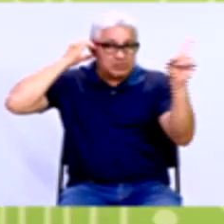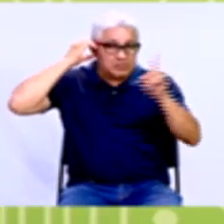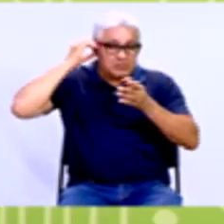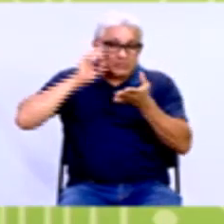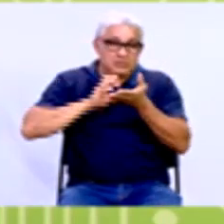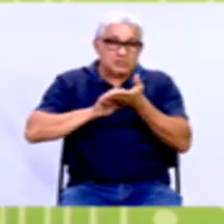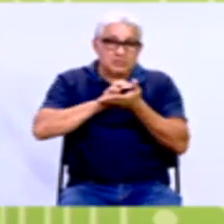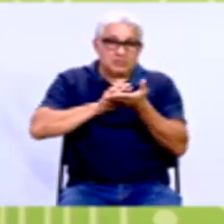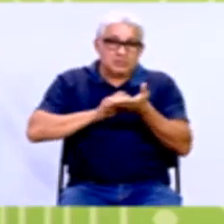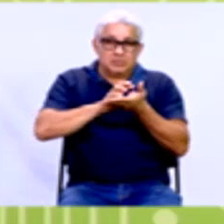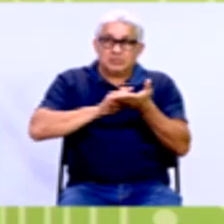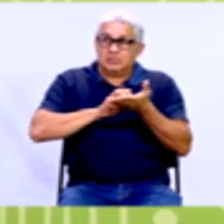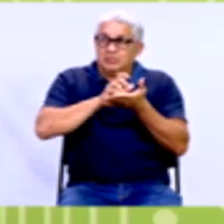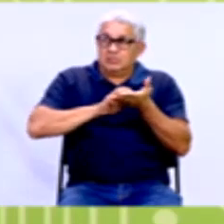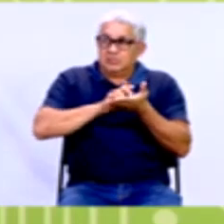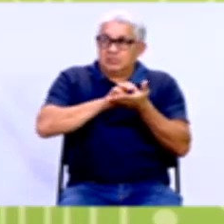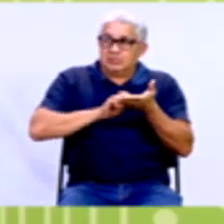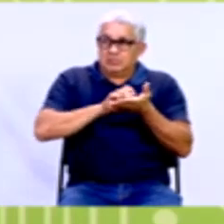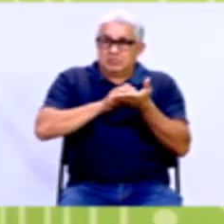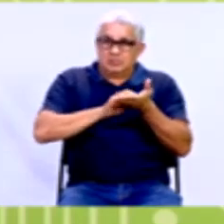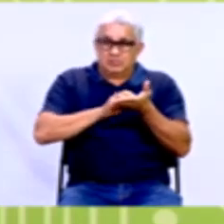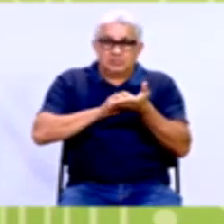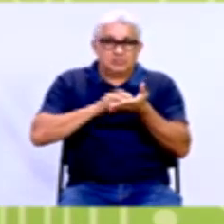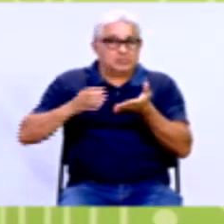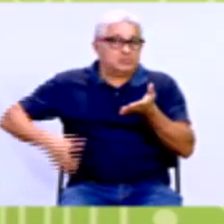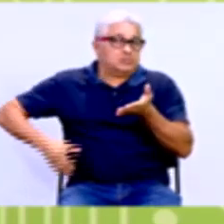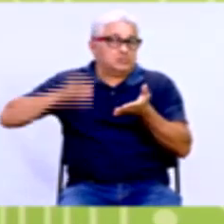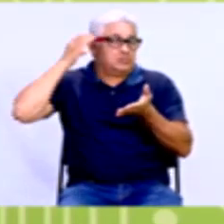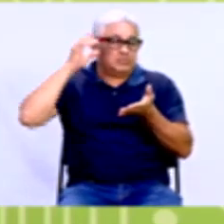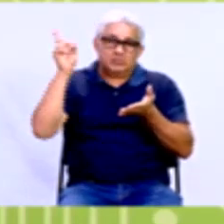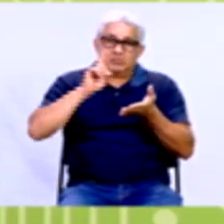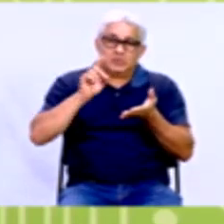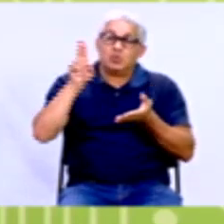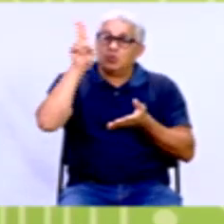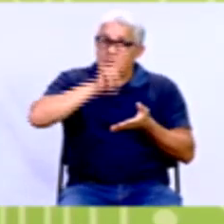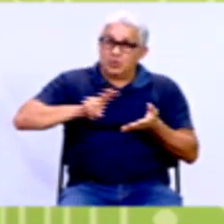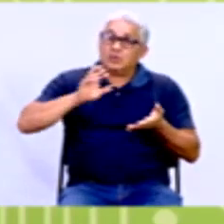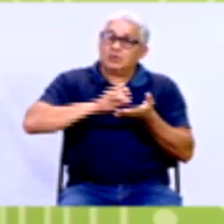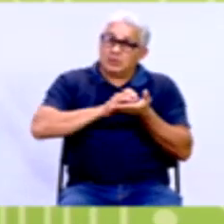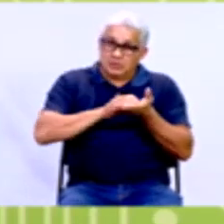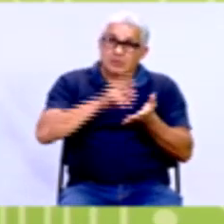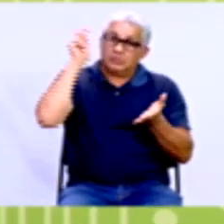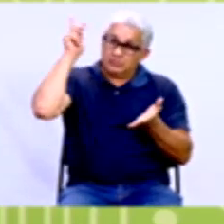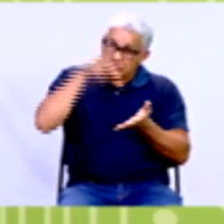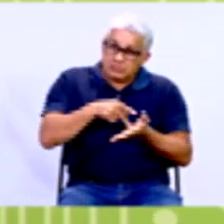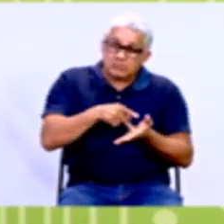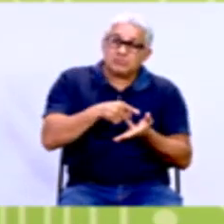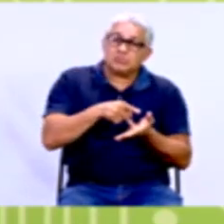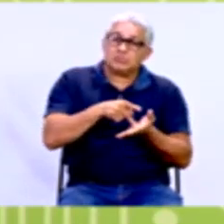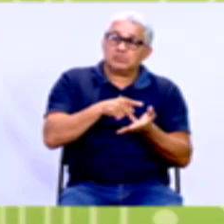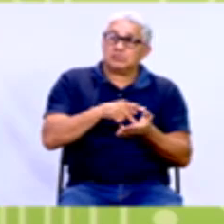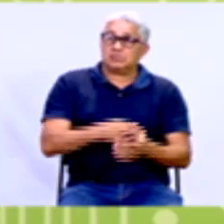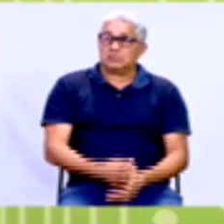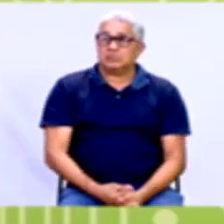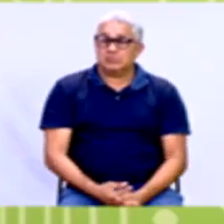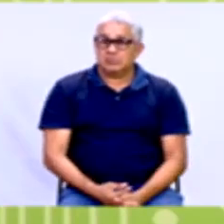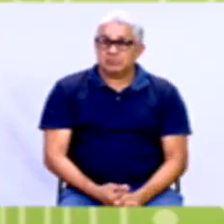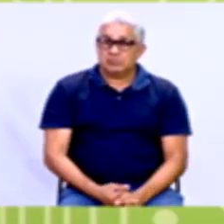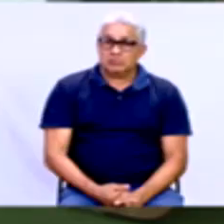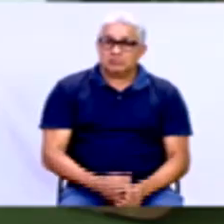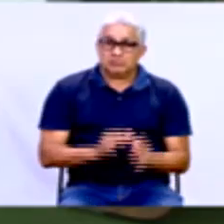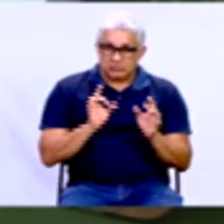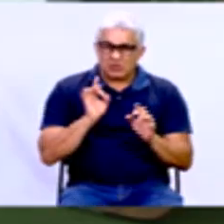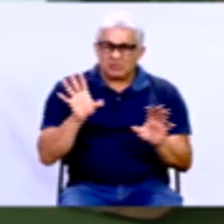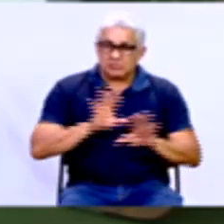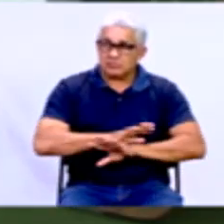levar o celular lá para falar que é a única calculadora que tem. Quem for usar a calculadora é a calculadora mesmo, tá? Acho que era isso, né, professor?